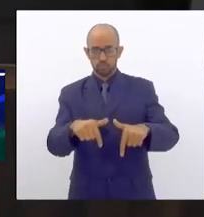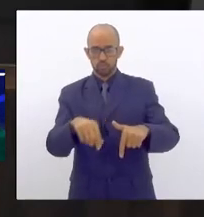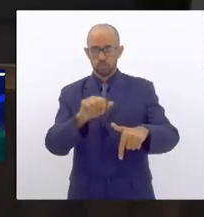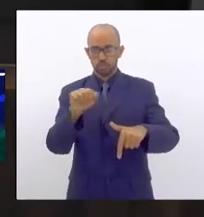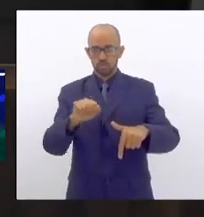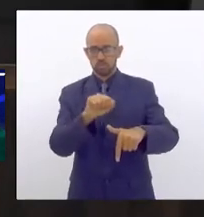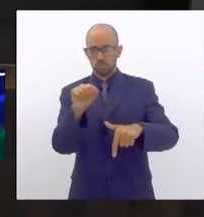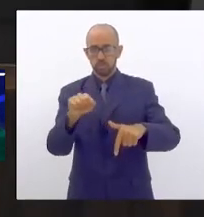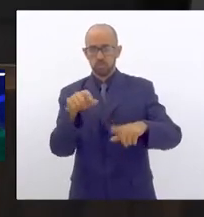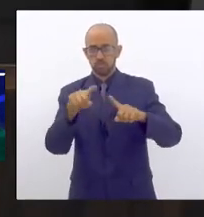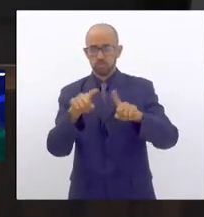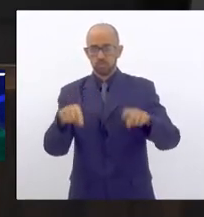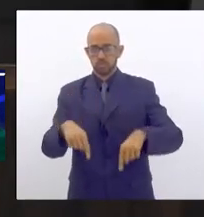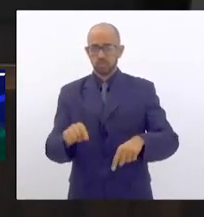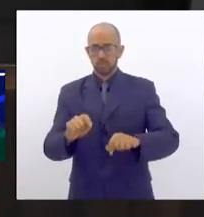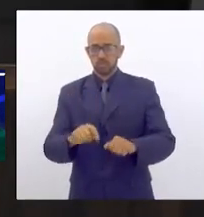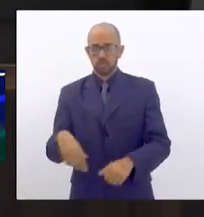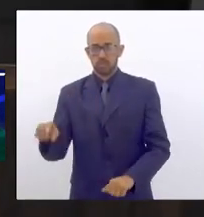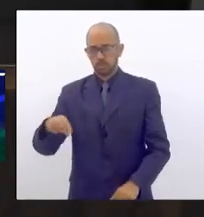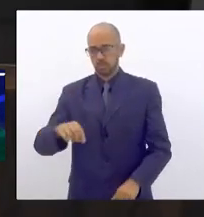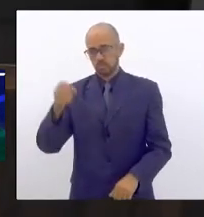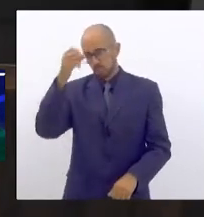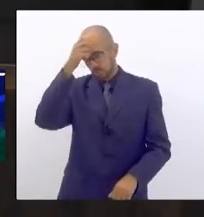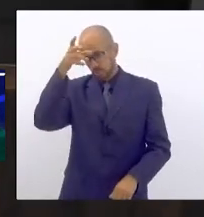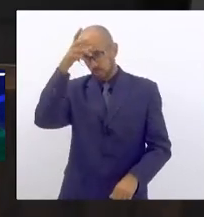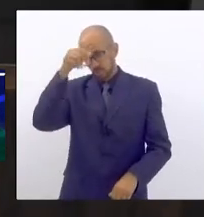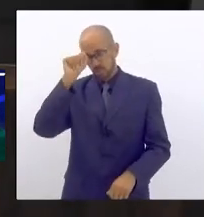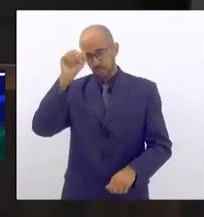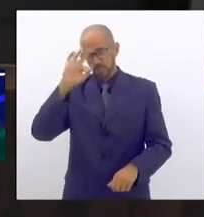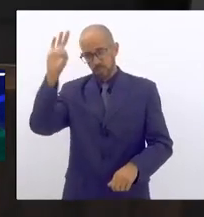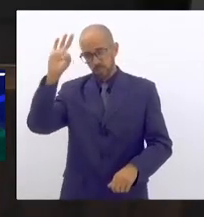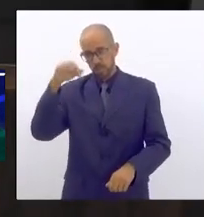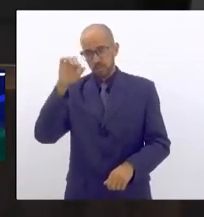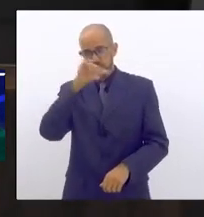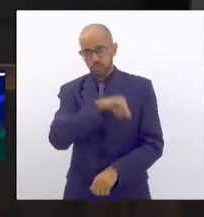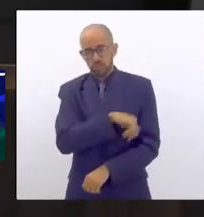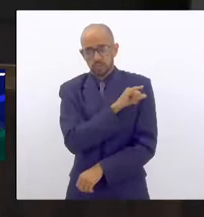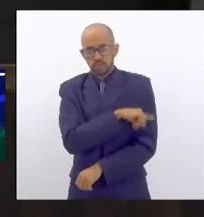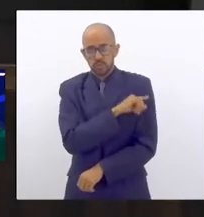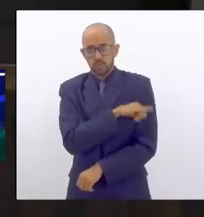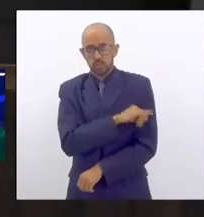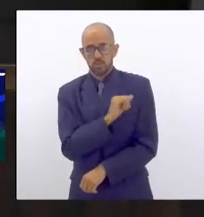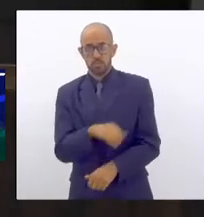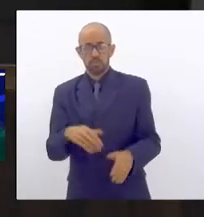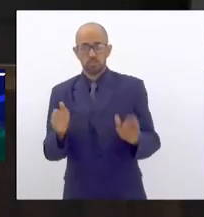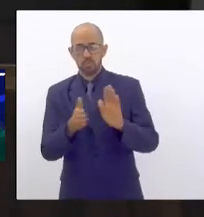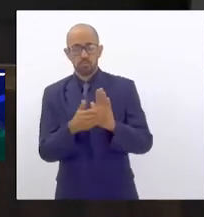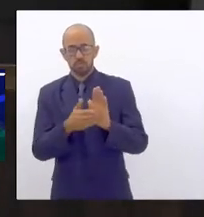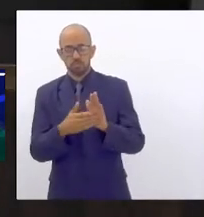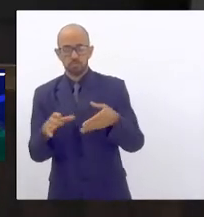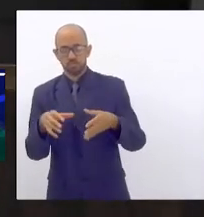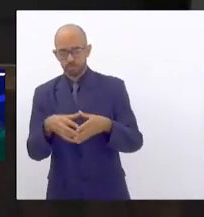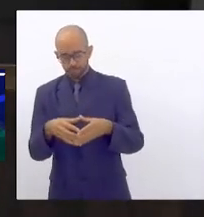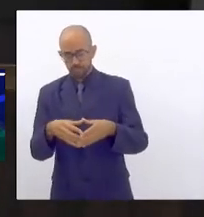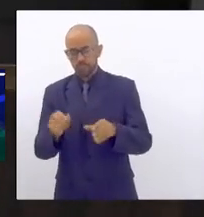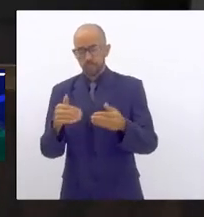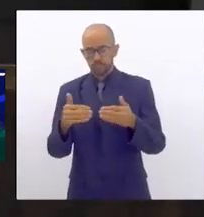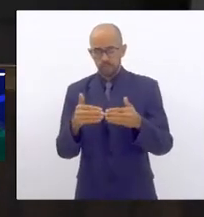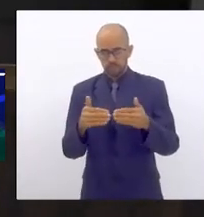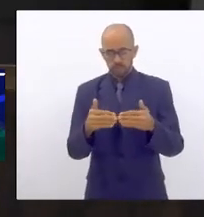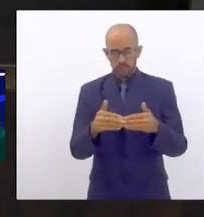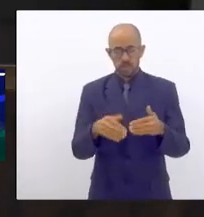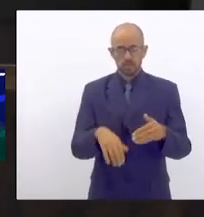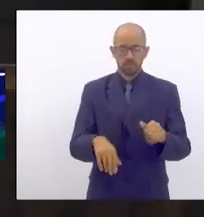dos Servidores Municipais, Estaduais e Federais do Rio de Janeiro. Parecida da Comissão de Normas Internas e Proporção Externa, favorável, relator deputado Márcio